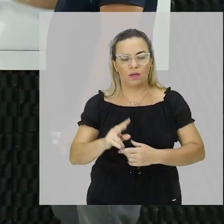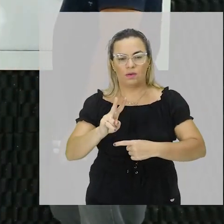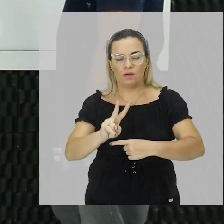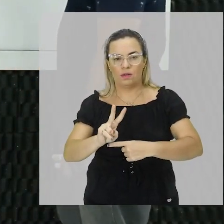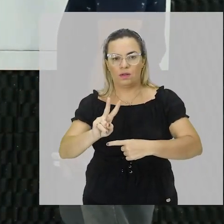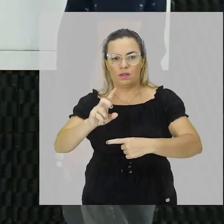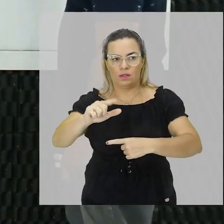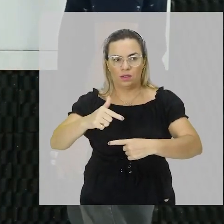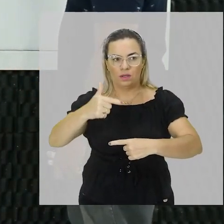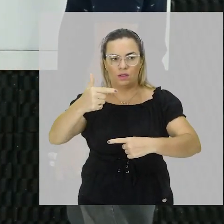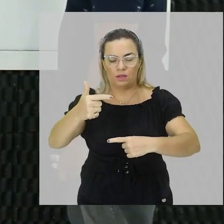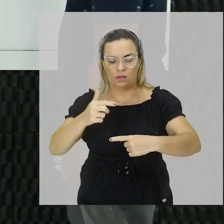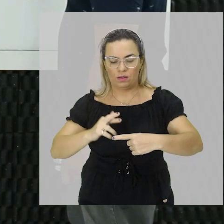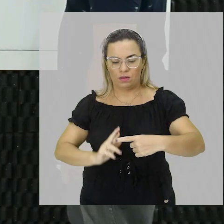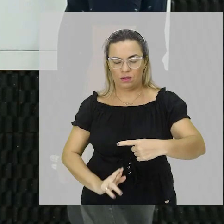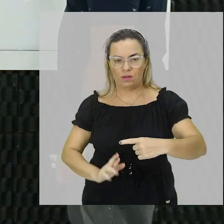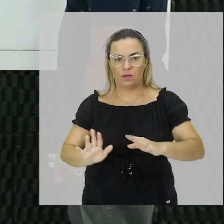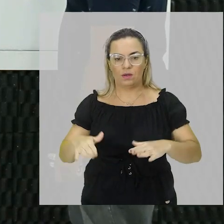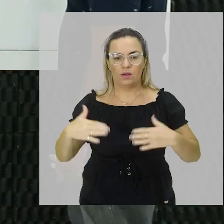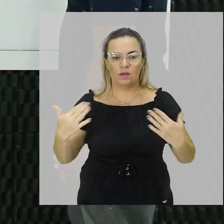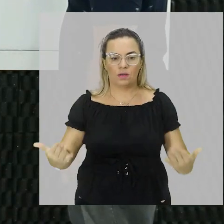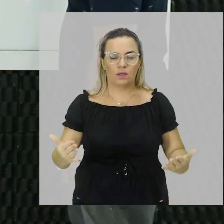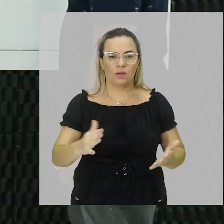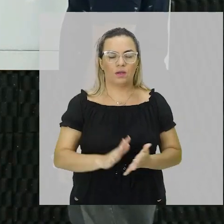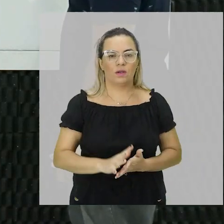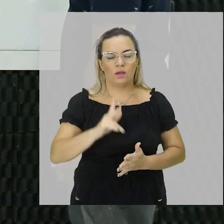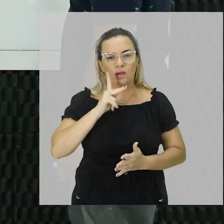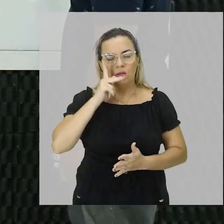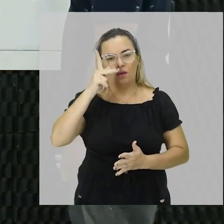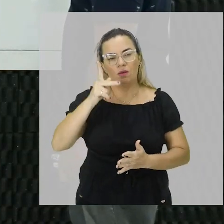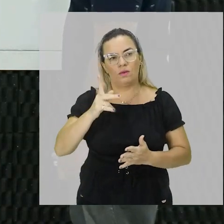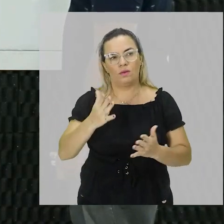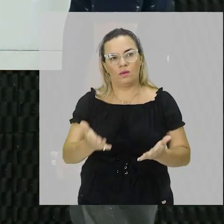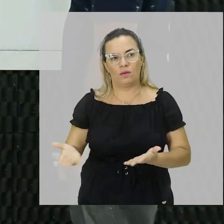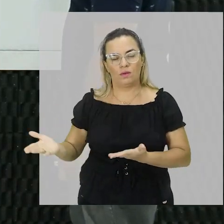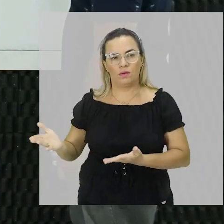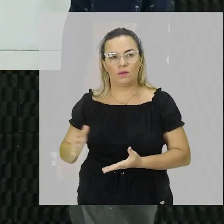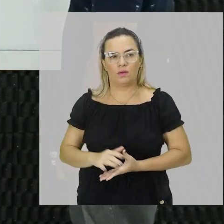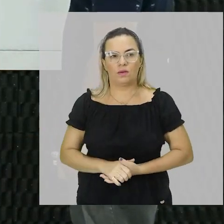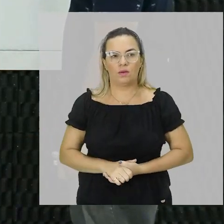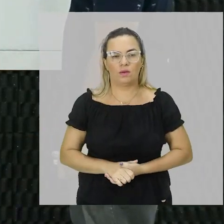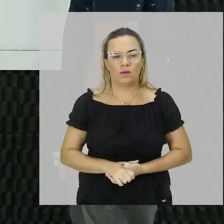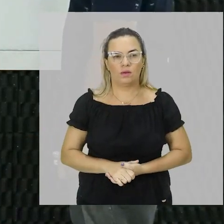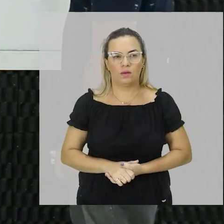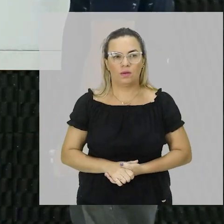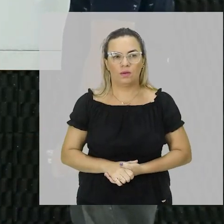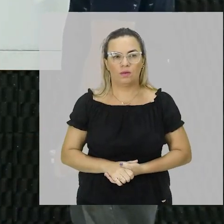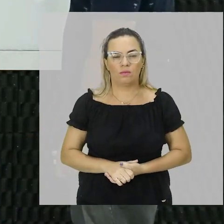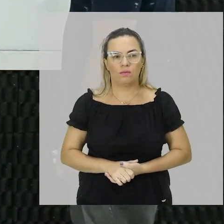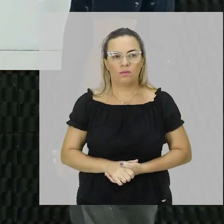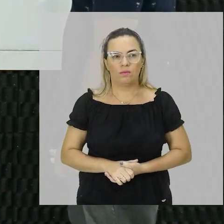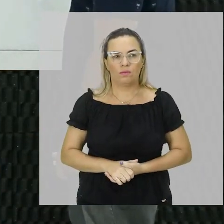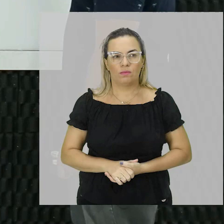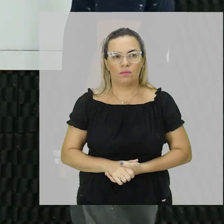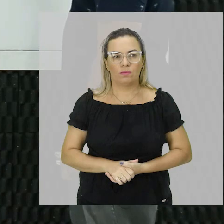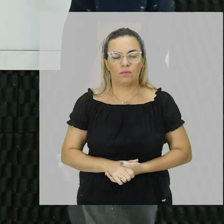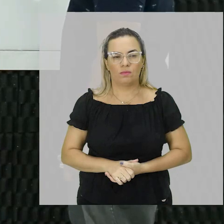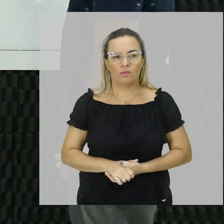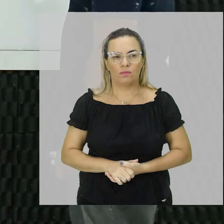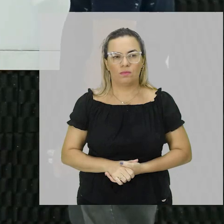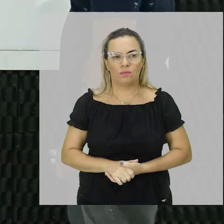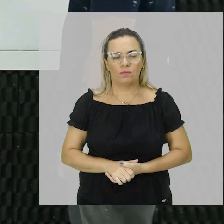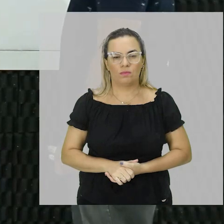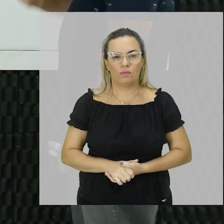raio, então a força centrípeta é o quê? É massa, velocidade ao quadrado sobre o